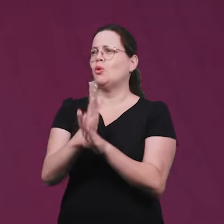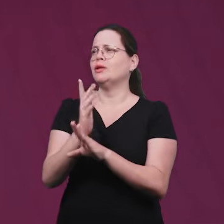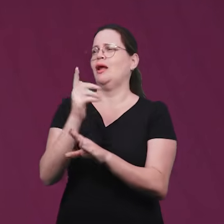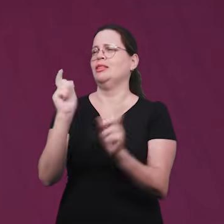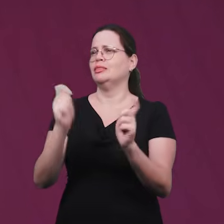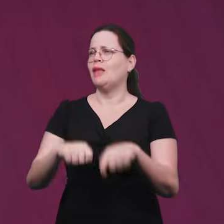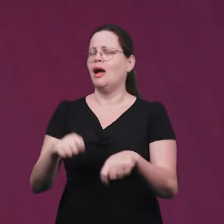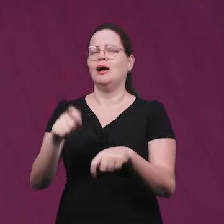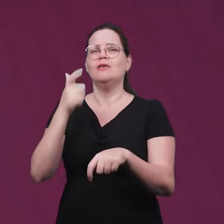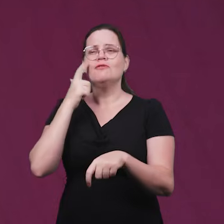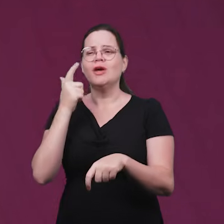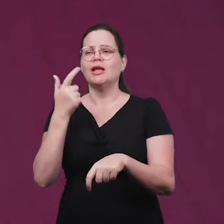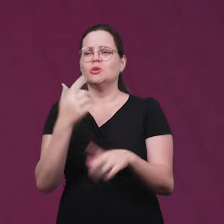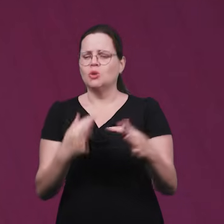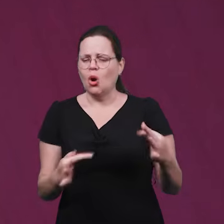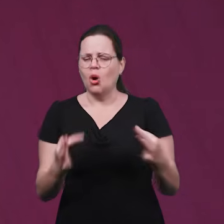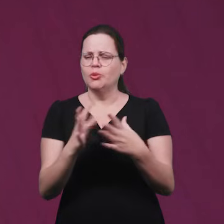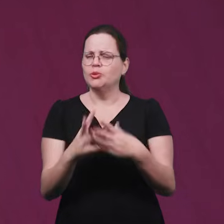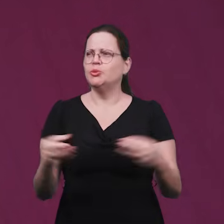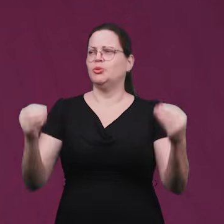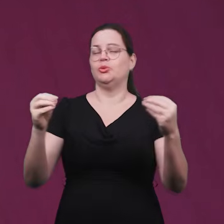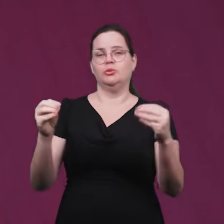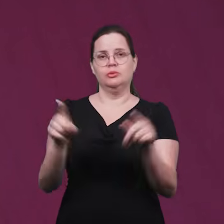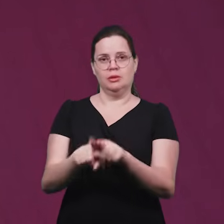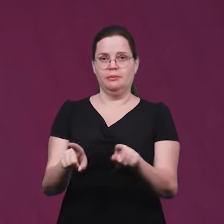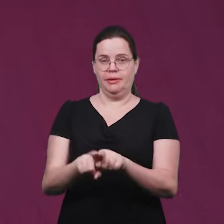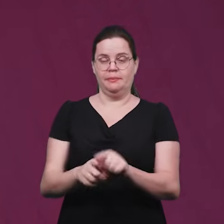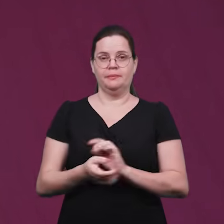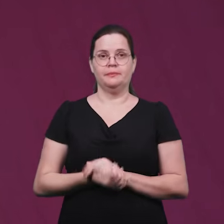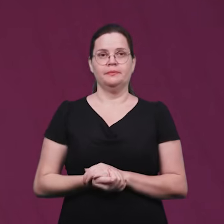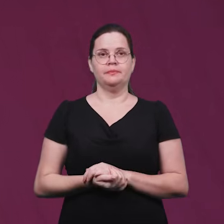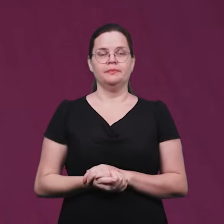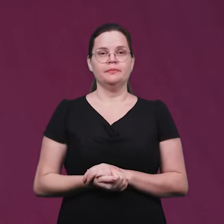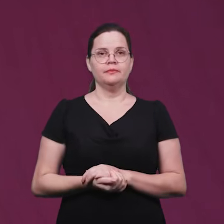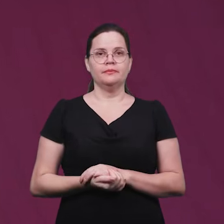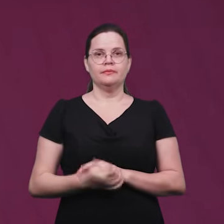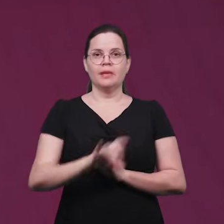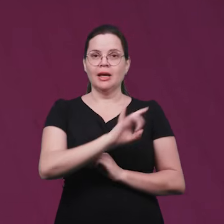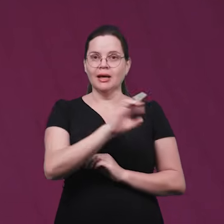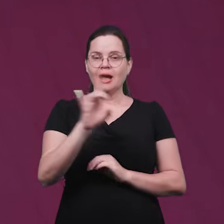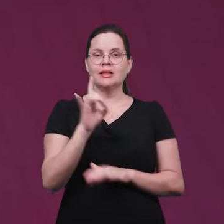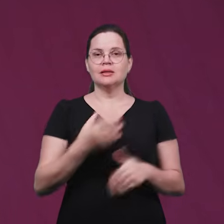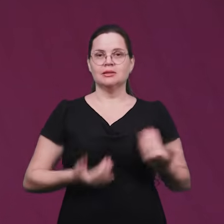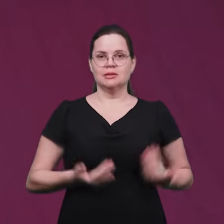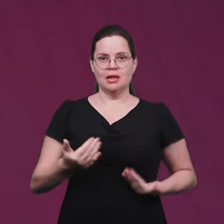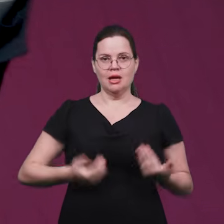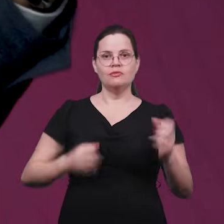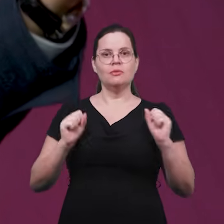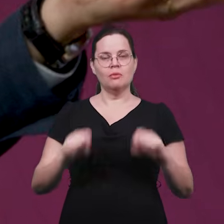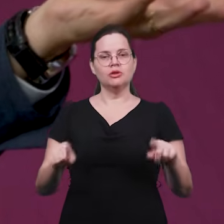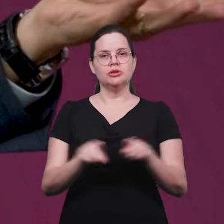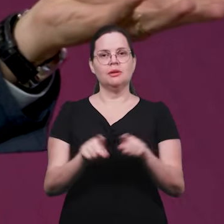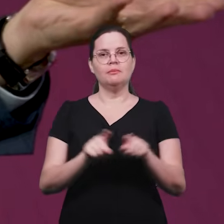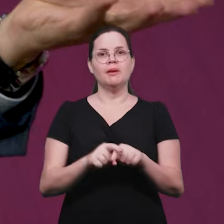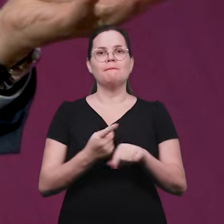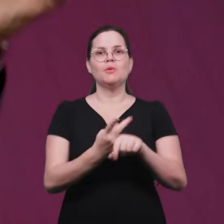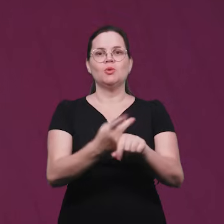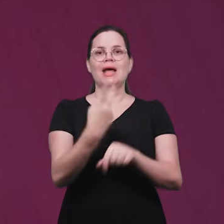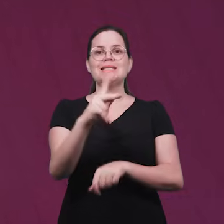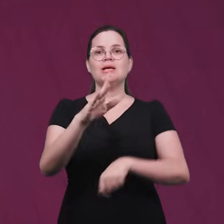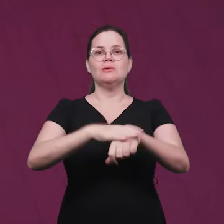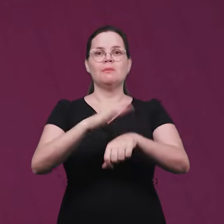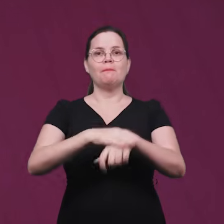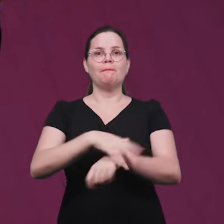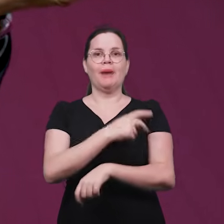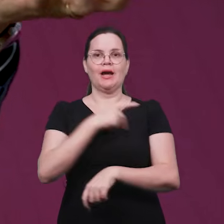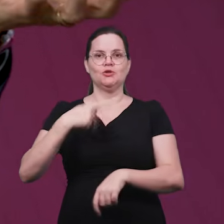pelos membros da nossa igreja, naturalmente também. E cada membro pode se dirigir ao seu pastor local,